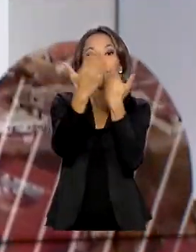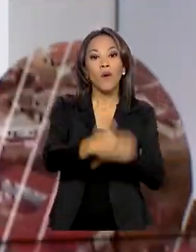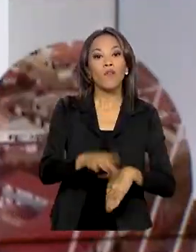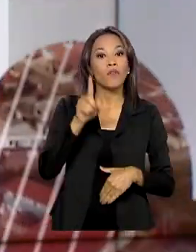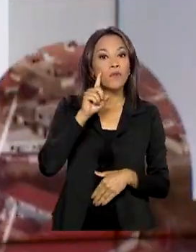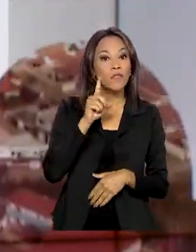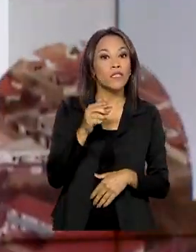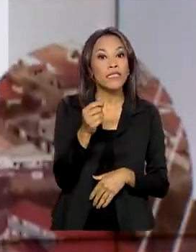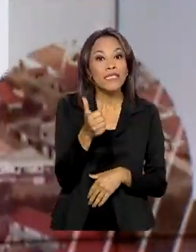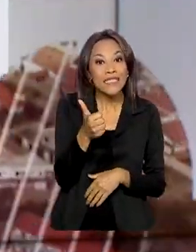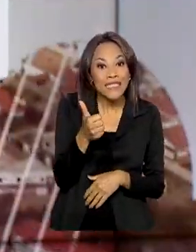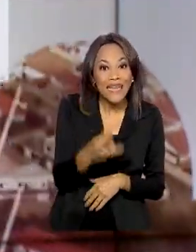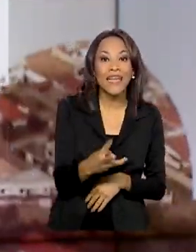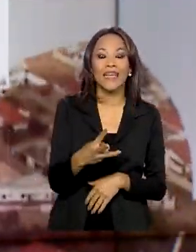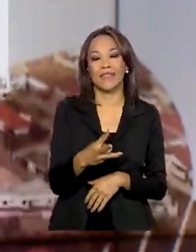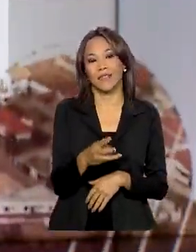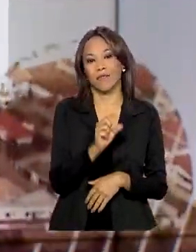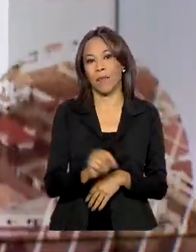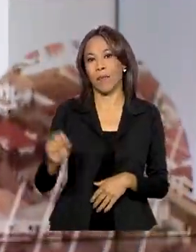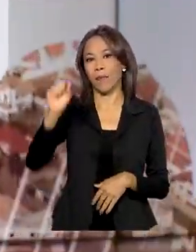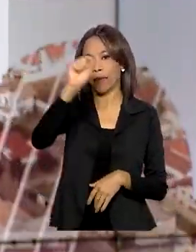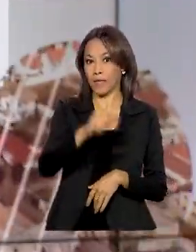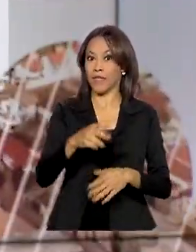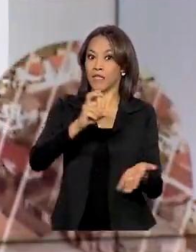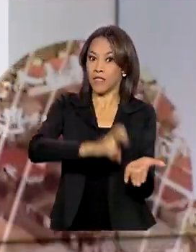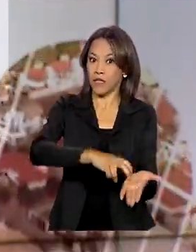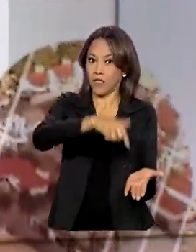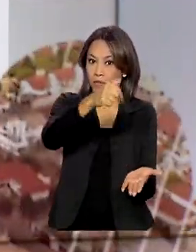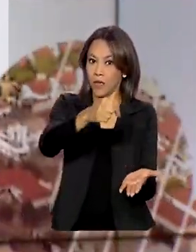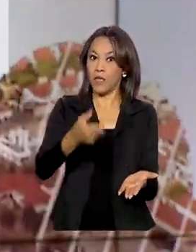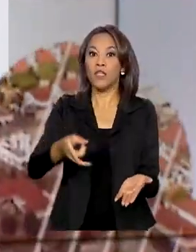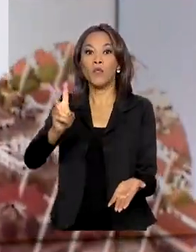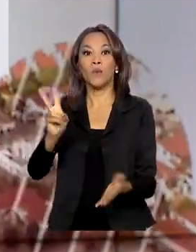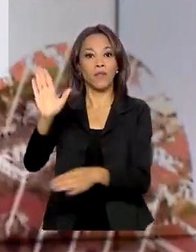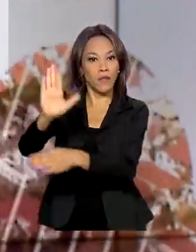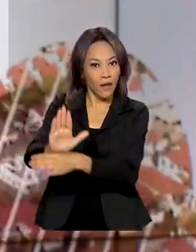em 13 cidades às 7 horas da manhã e às 14h30 da tarde, no horário de Brasília.